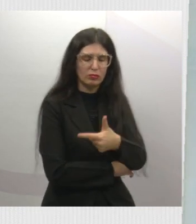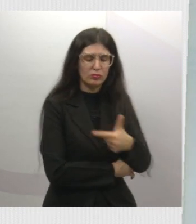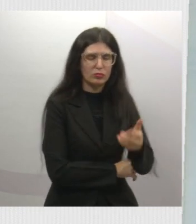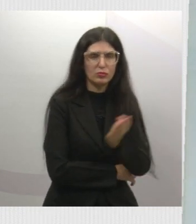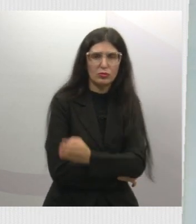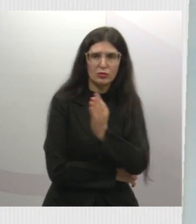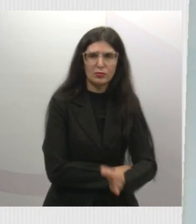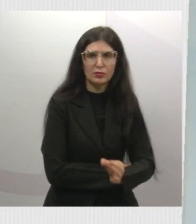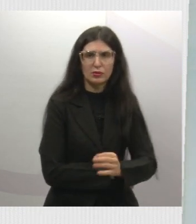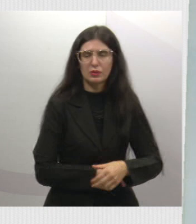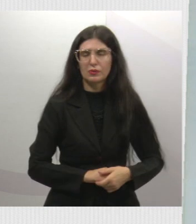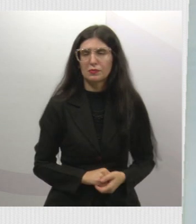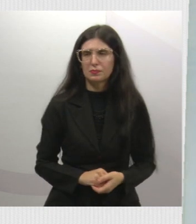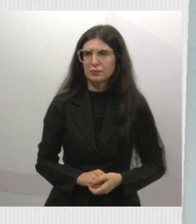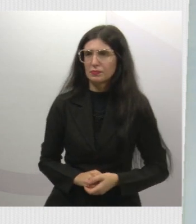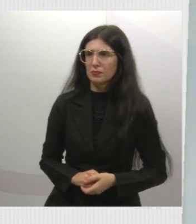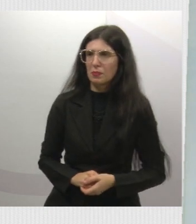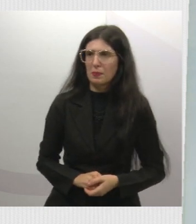38,22%.